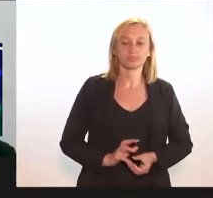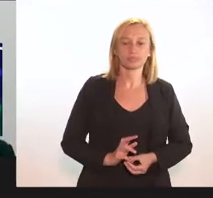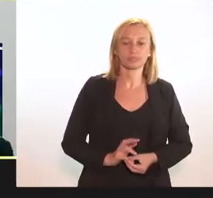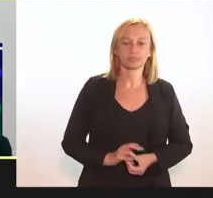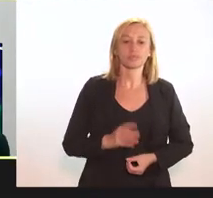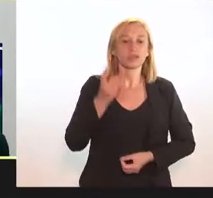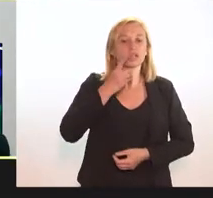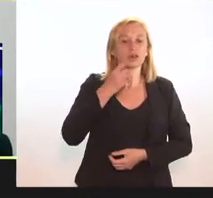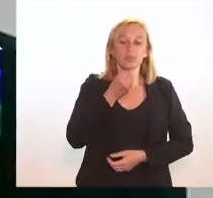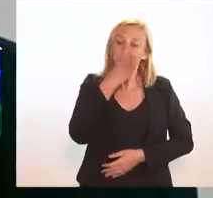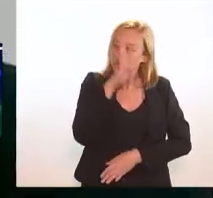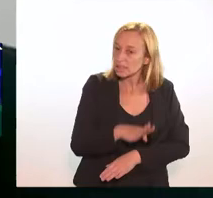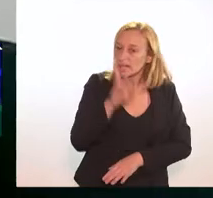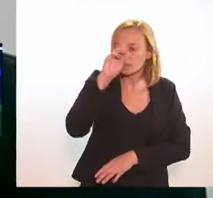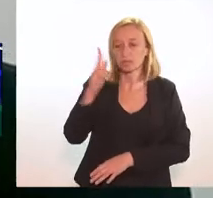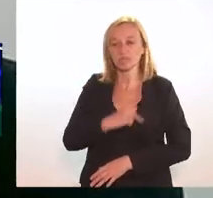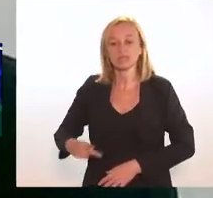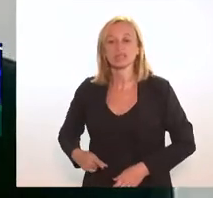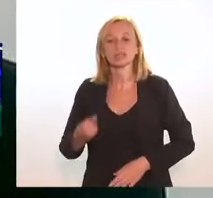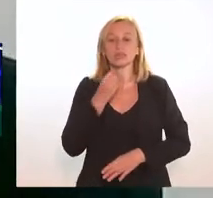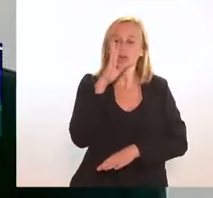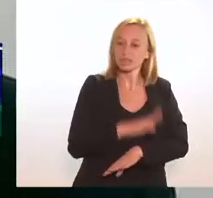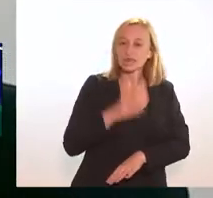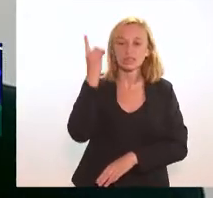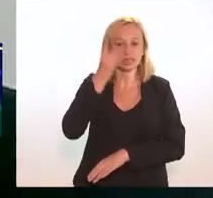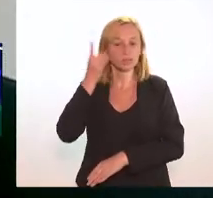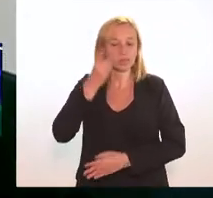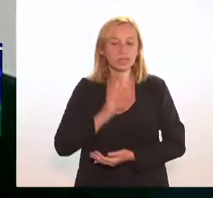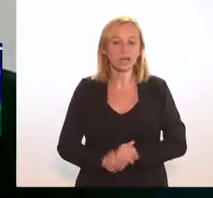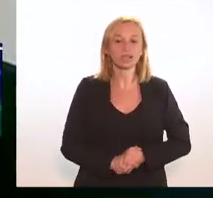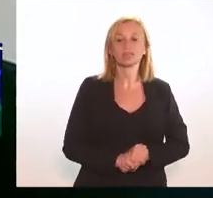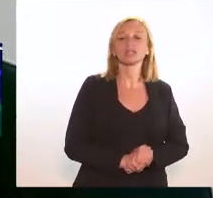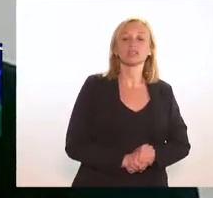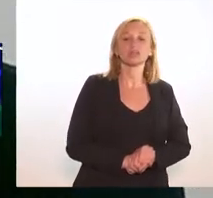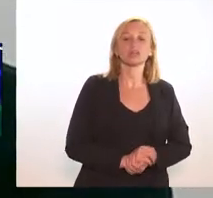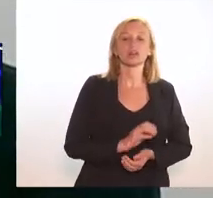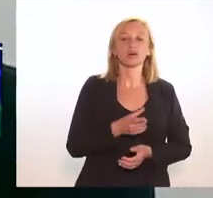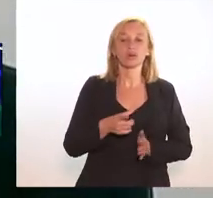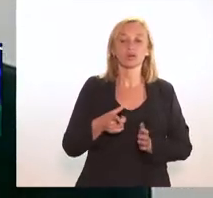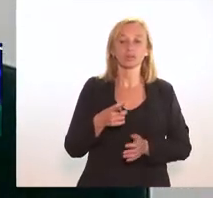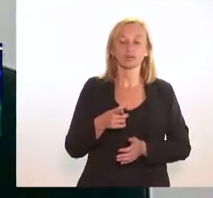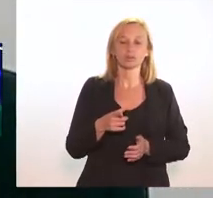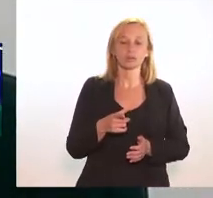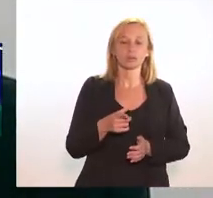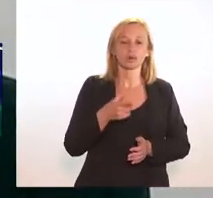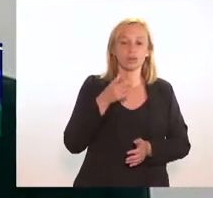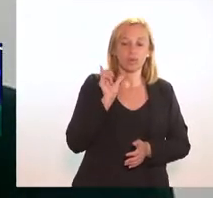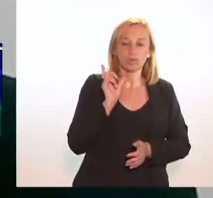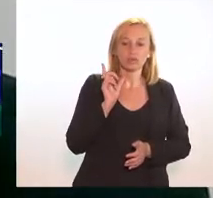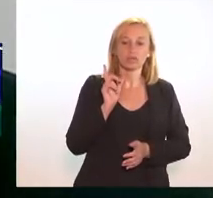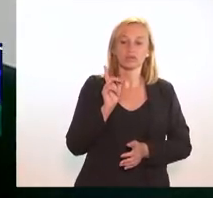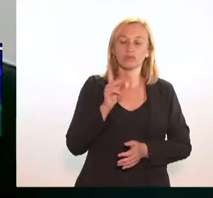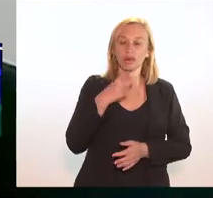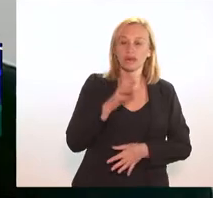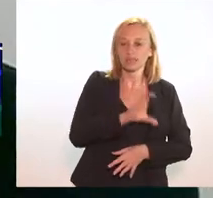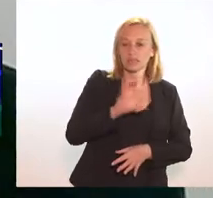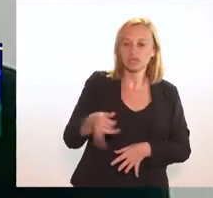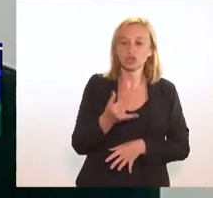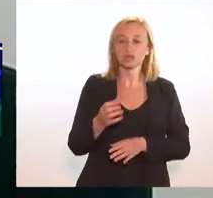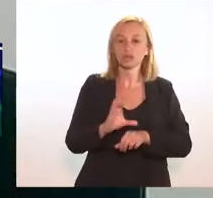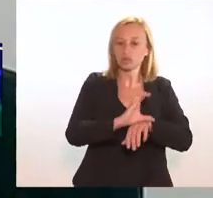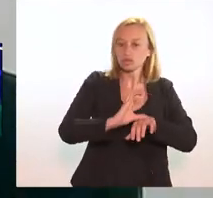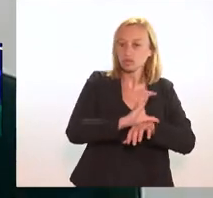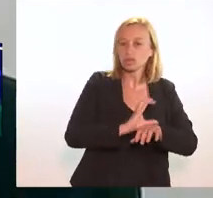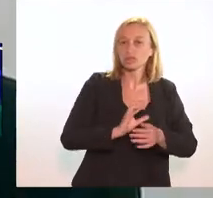Boa tarde, senhor presidente. Boa tarde, senhoras e senhores deputados. O parecer ontem foi discutido na CCJ pela constitucionalidade.